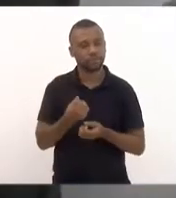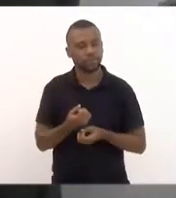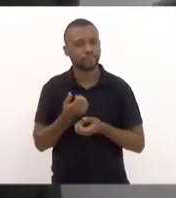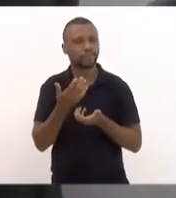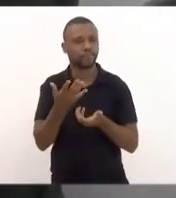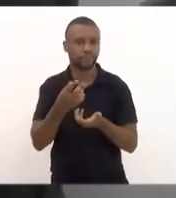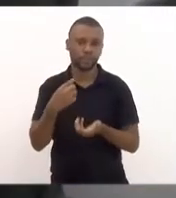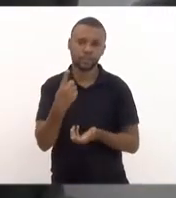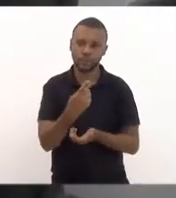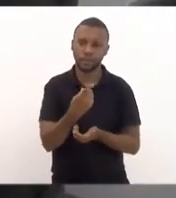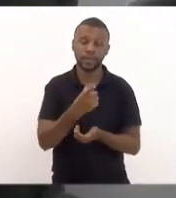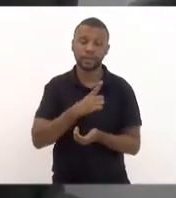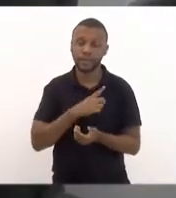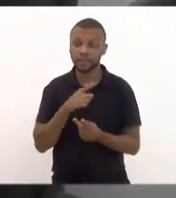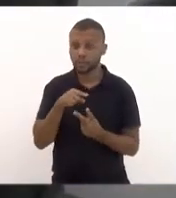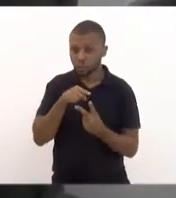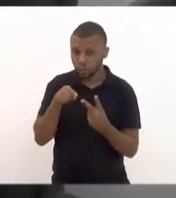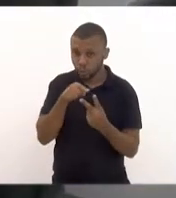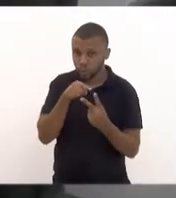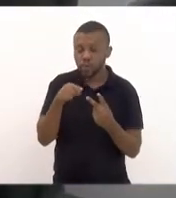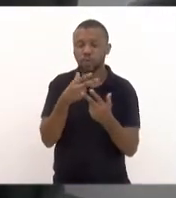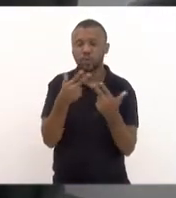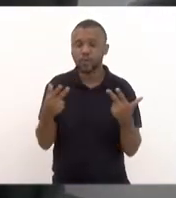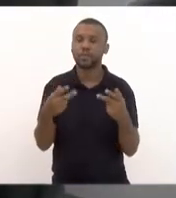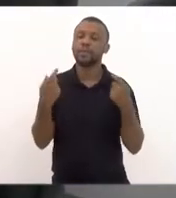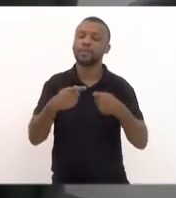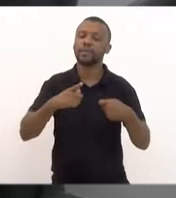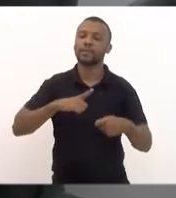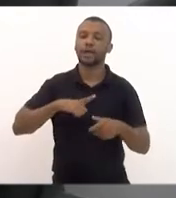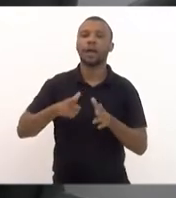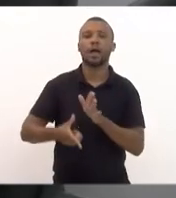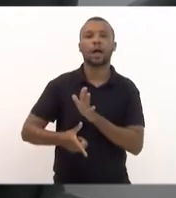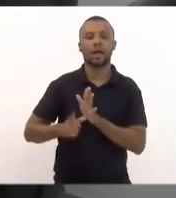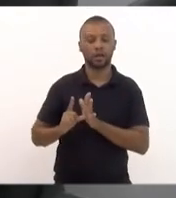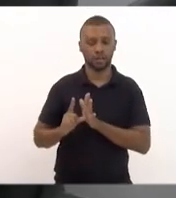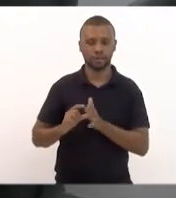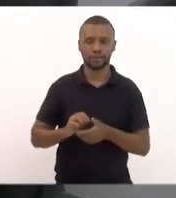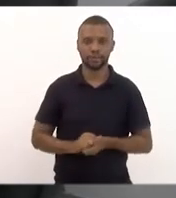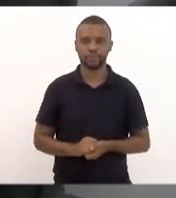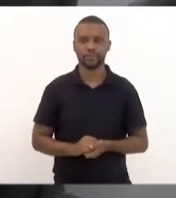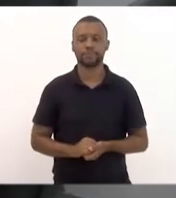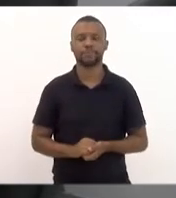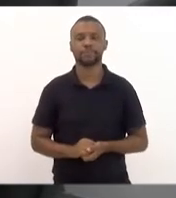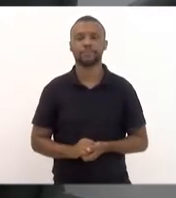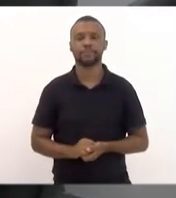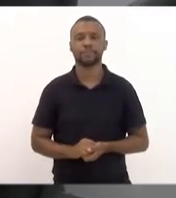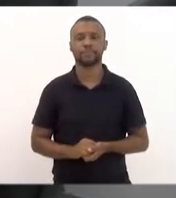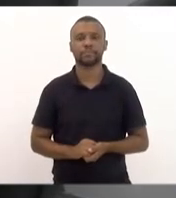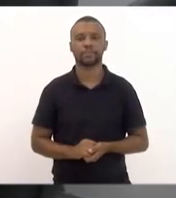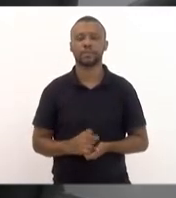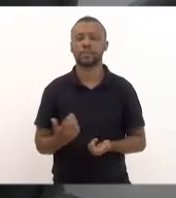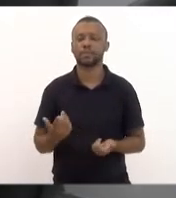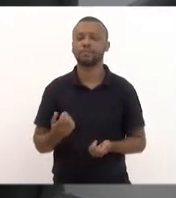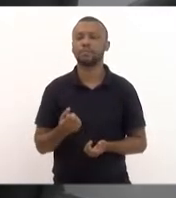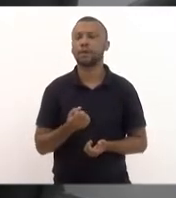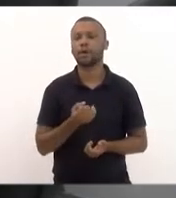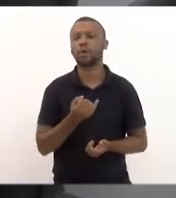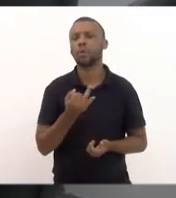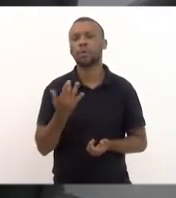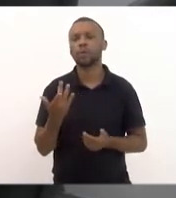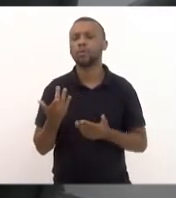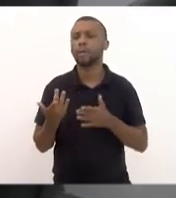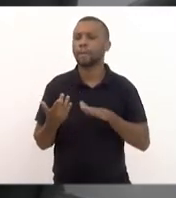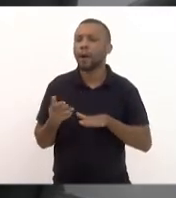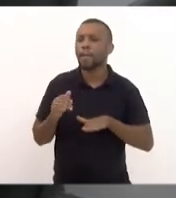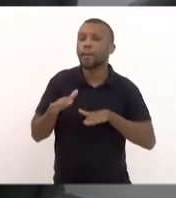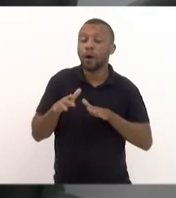gente, Robson, tem duas coisas que eu queria perguntar preliminarmente. Primeiro, assim, a quantas anda, digamos assim, o